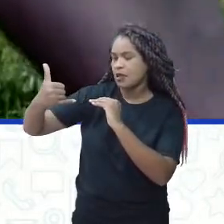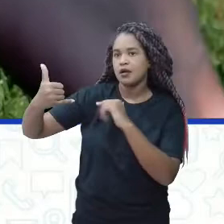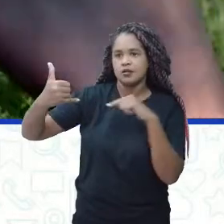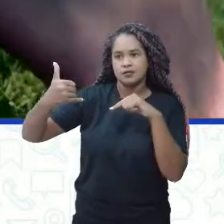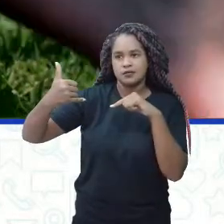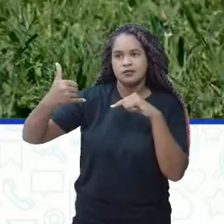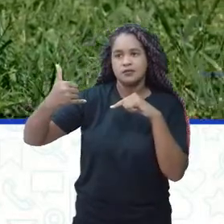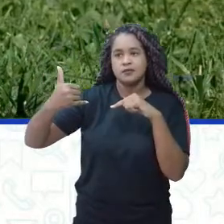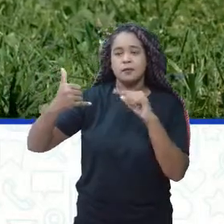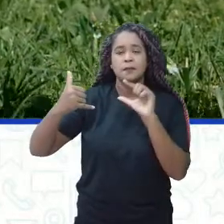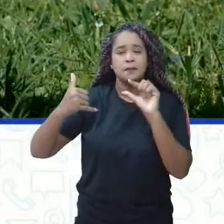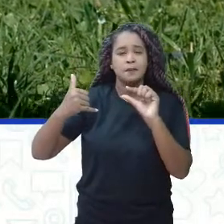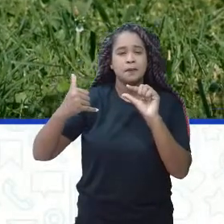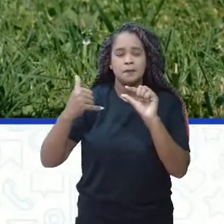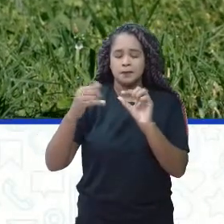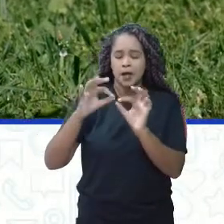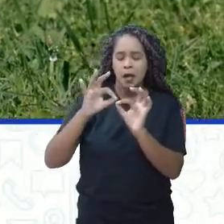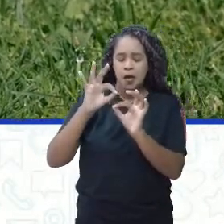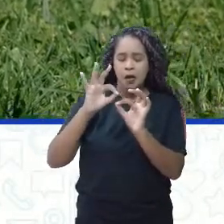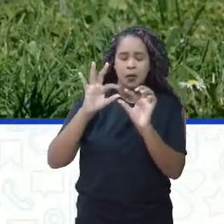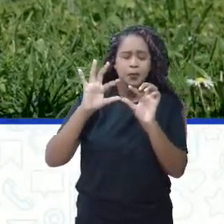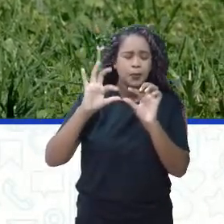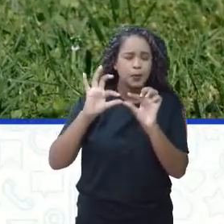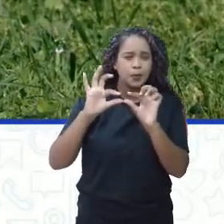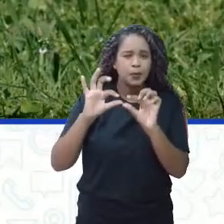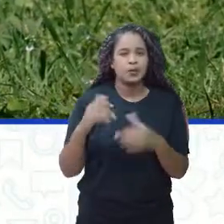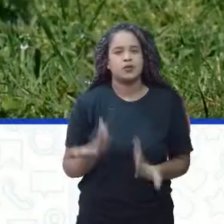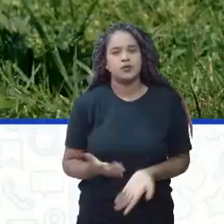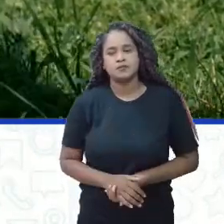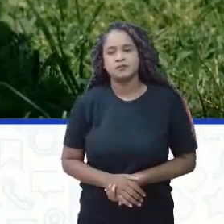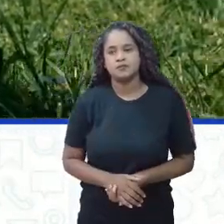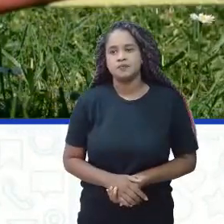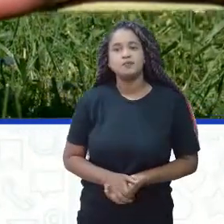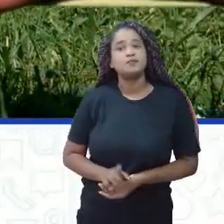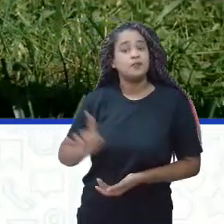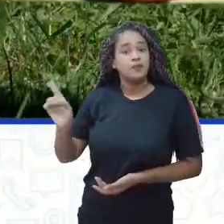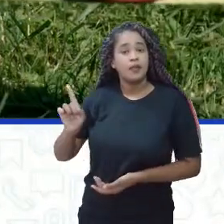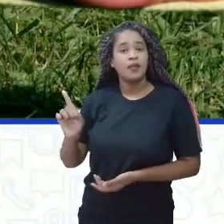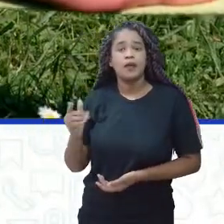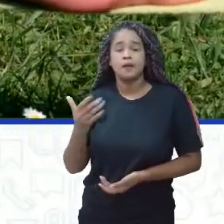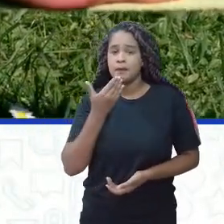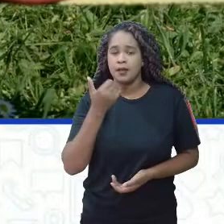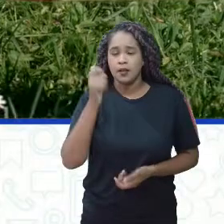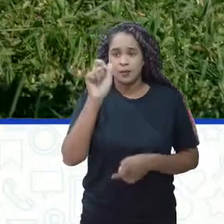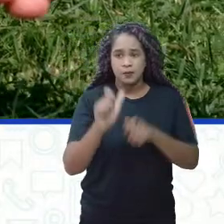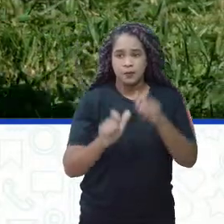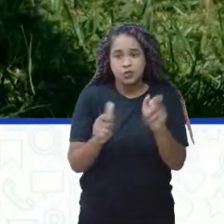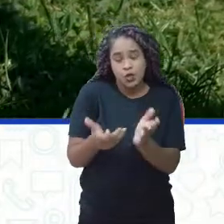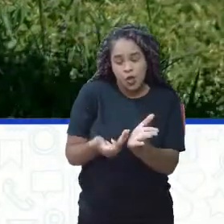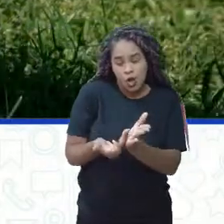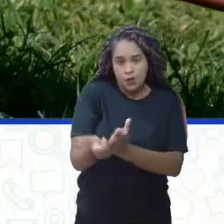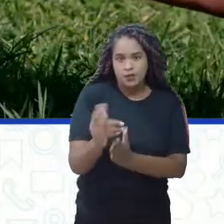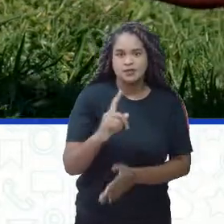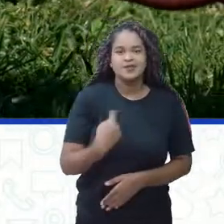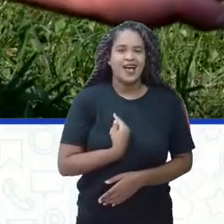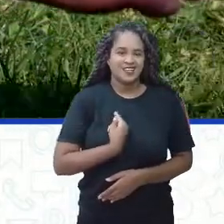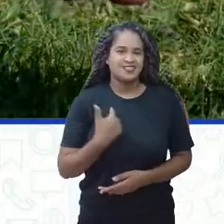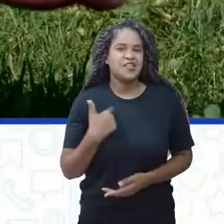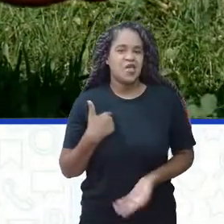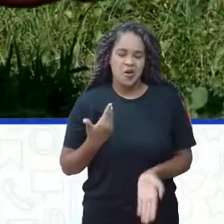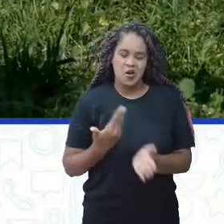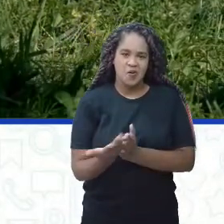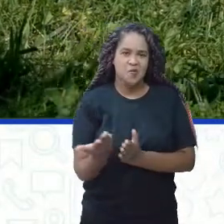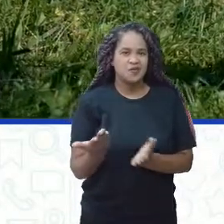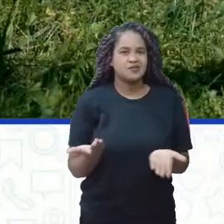olha aí a fitinha perto do chão de novo, que ela é mais, essa modalidade aí é mais indicada para os iniciantes, né? Ou seja, para a gente, porque eu também sou iniciante,